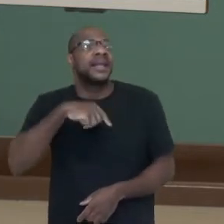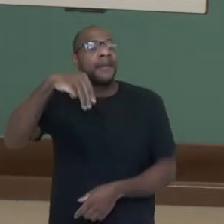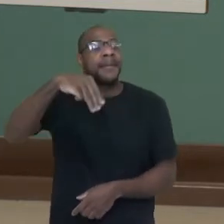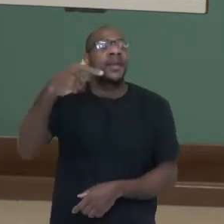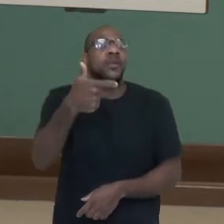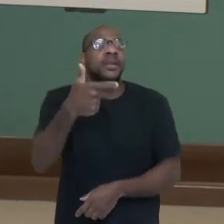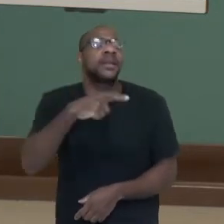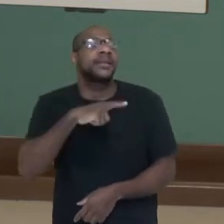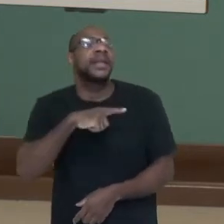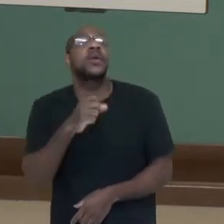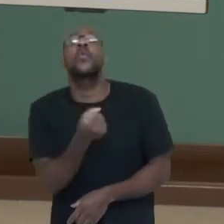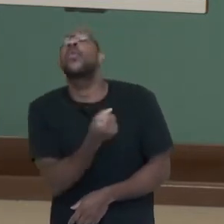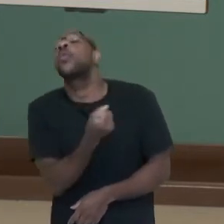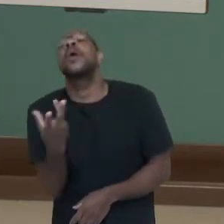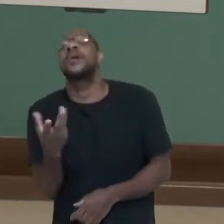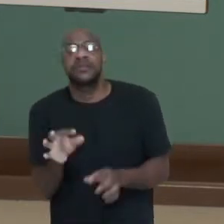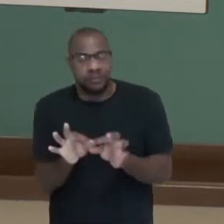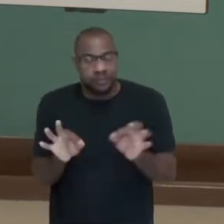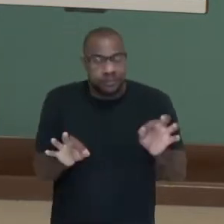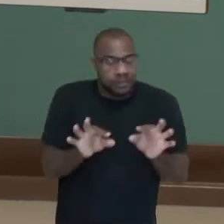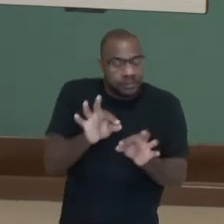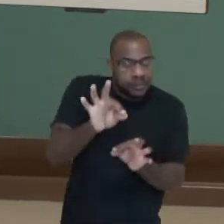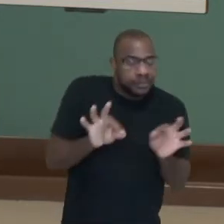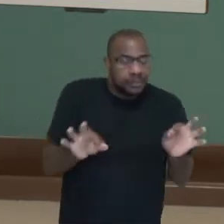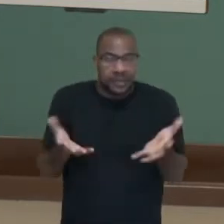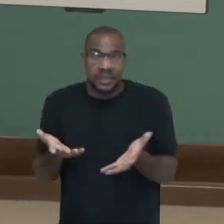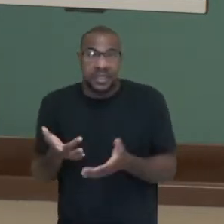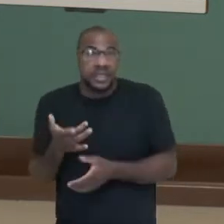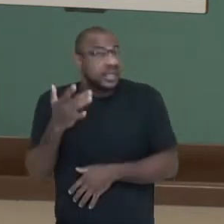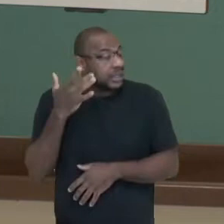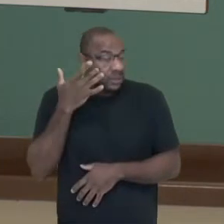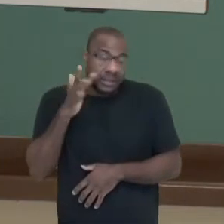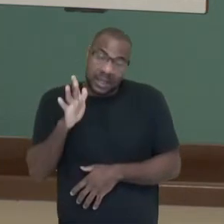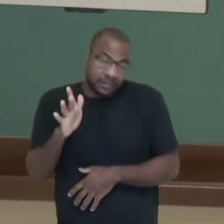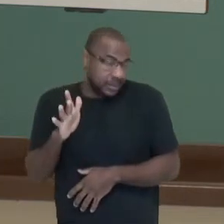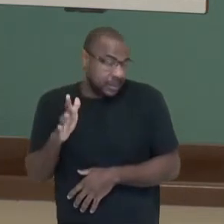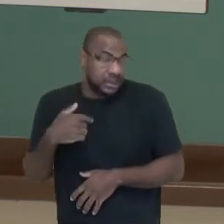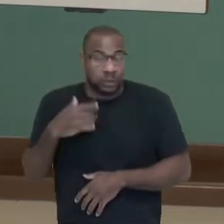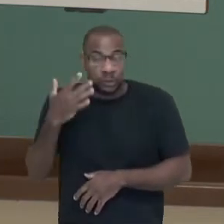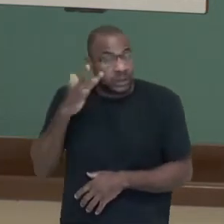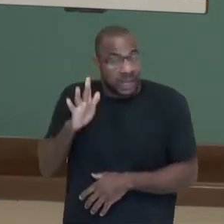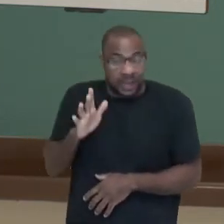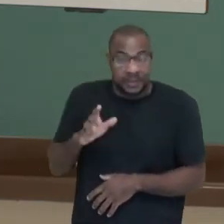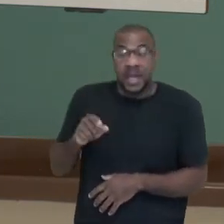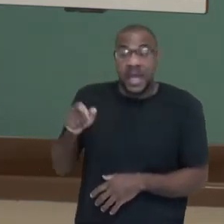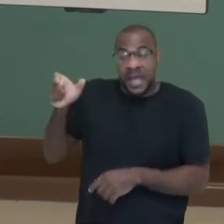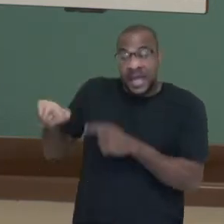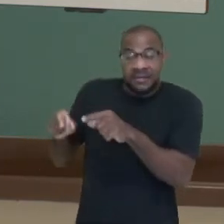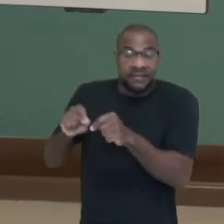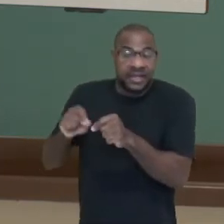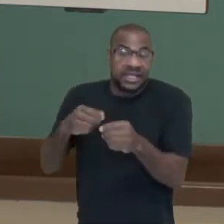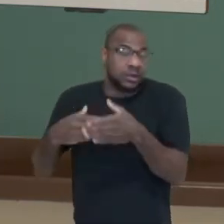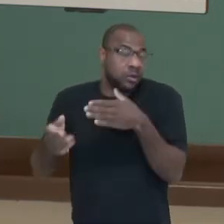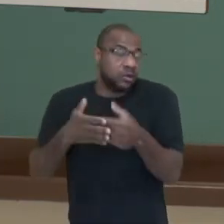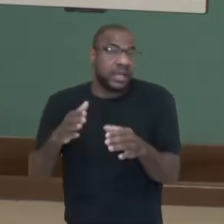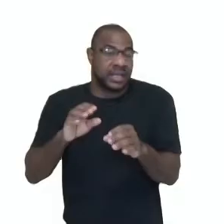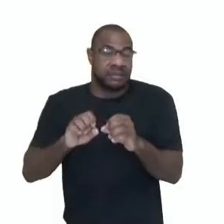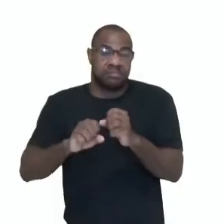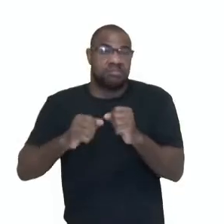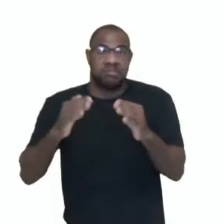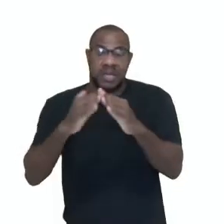souber falar, se eu não tiver noção de área, ele vai fazer o tamanho que ele quiser. E não é isso que a gente pretende, né? E a